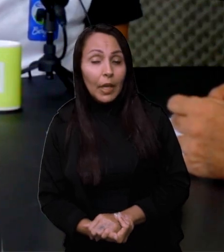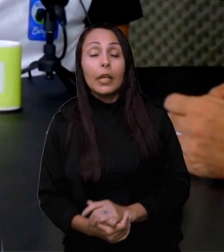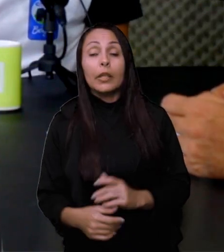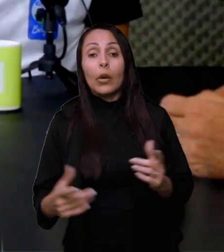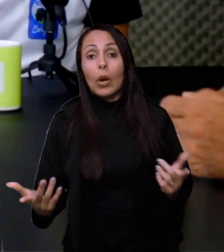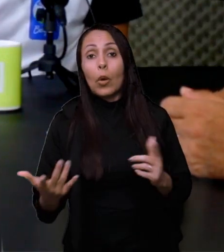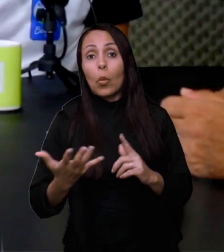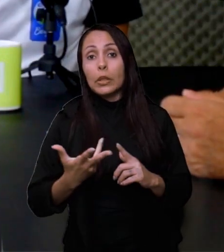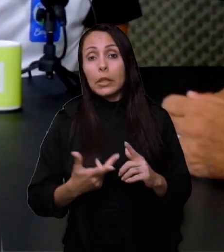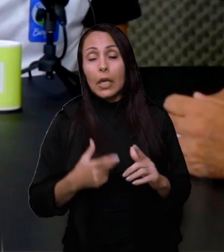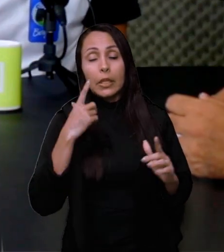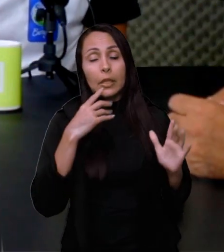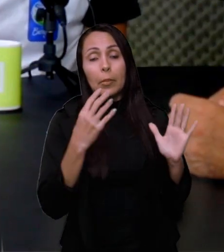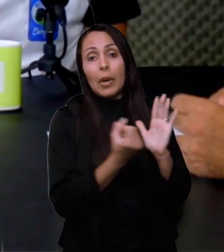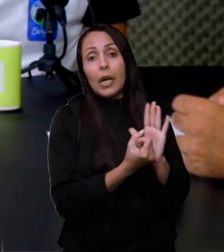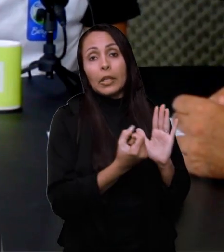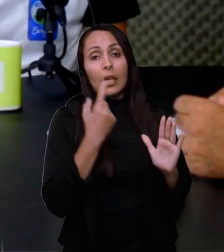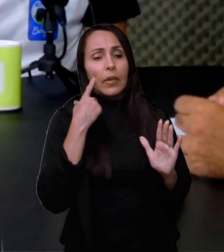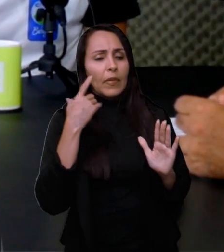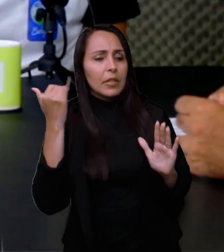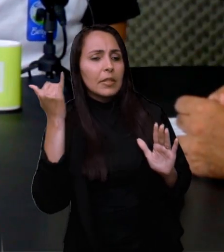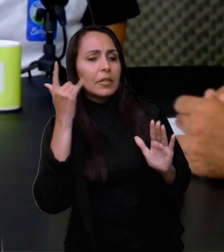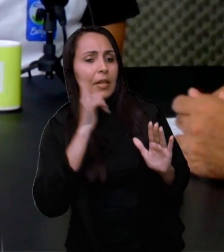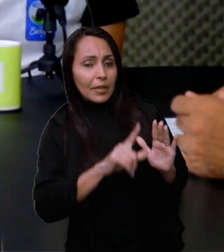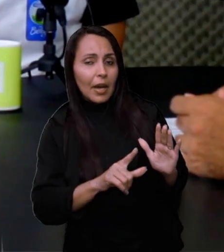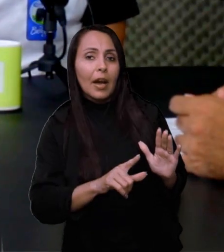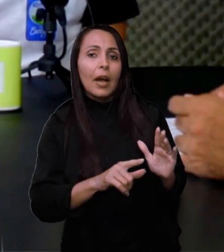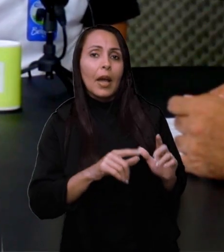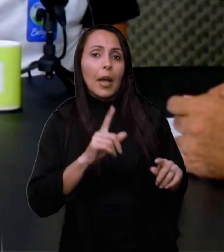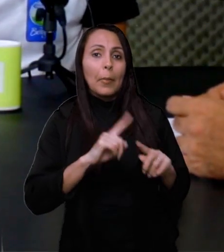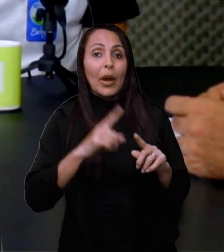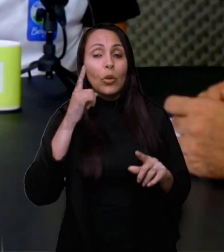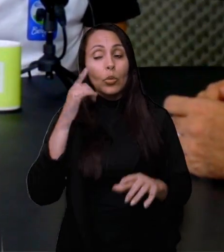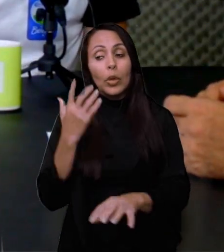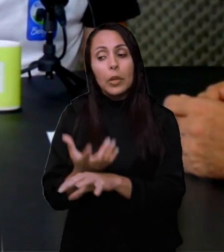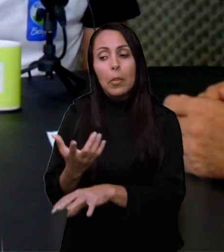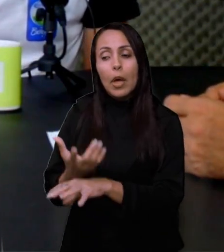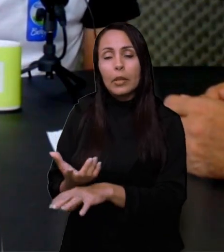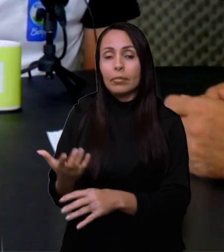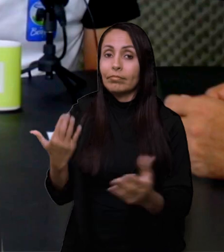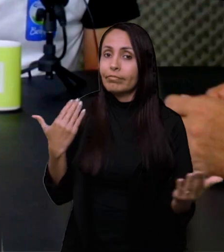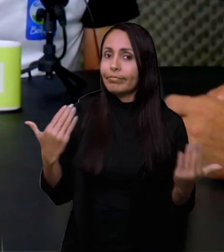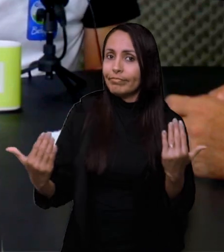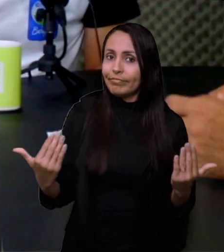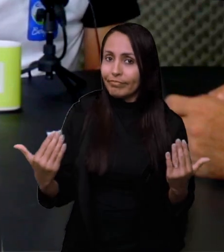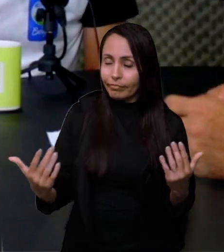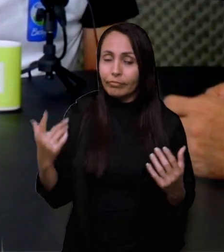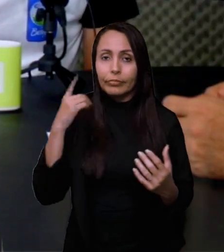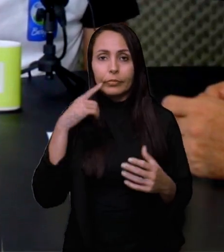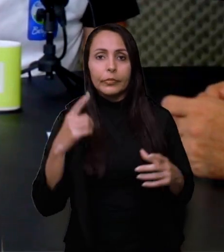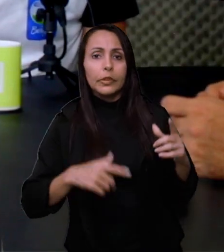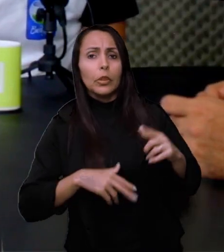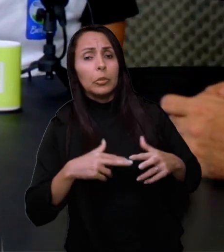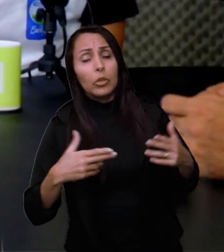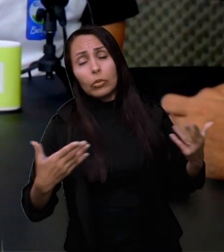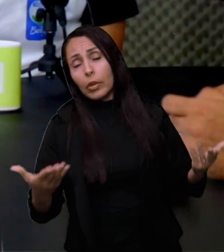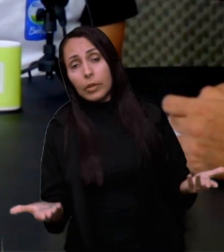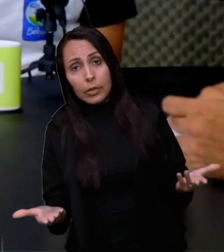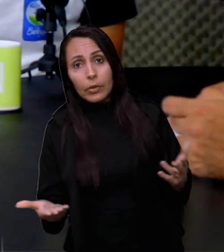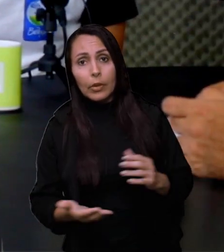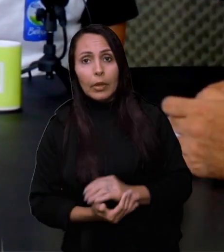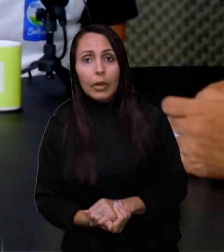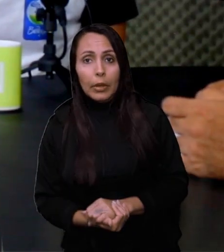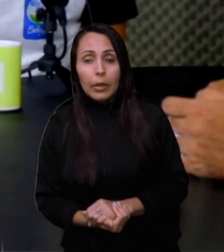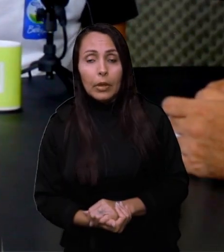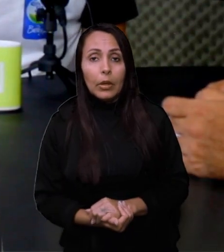quantidade de marcas que ele vai acertar, mesmo sendo 5, 6, vai ser maior do que de plantas. Quando eu digo objeto de desejo, é isso. Entendeu?